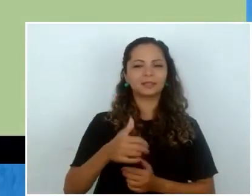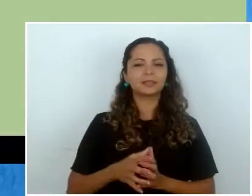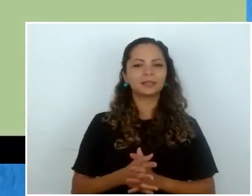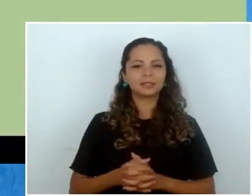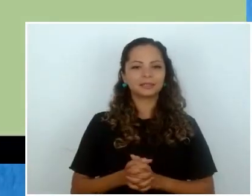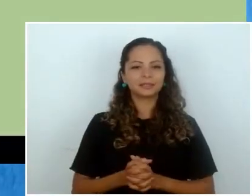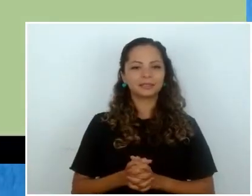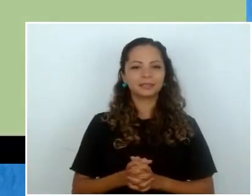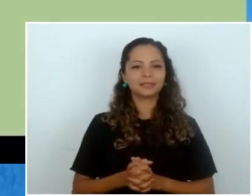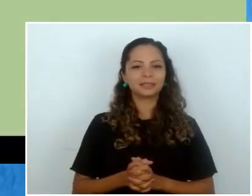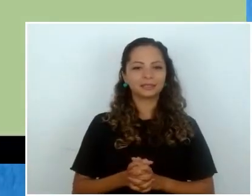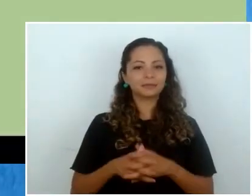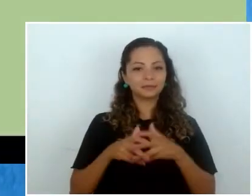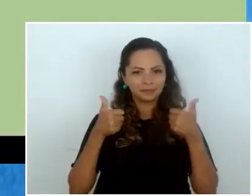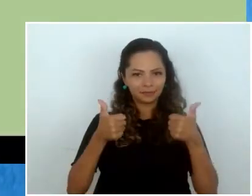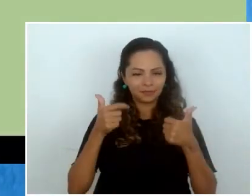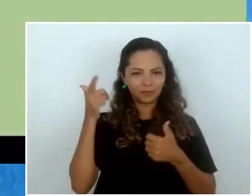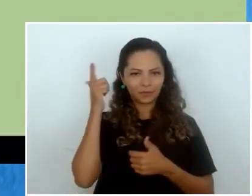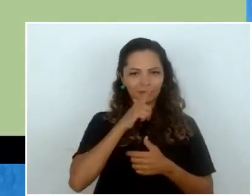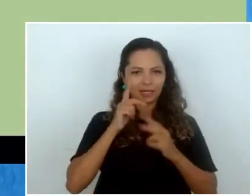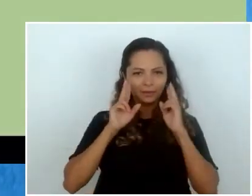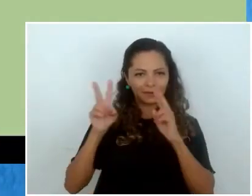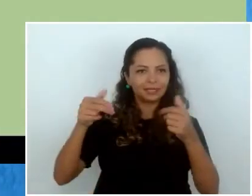Estão conseguindo ver meus slides?